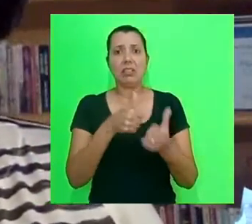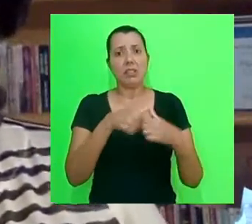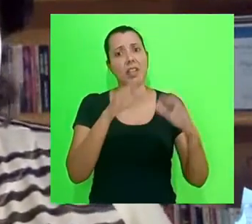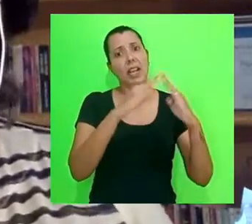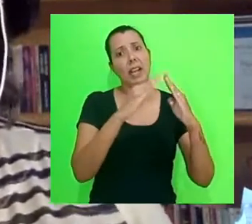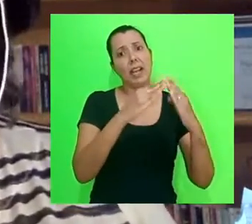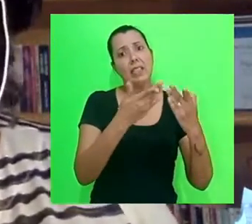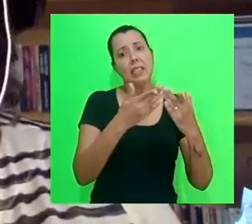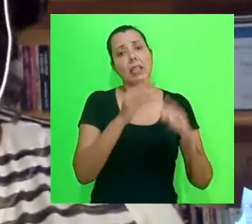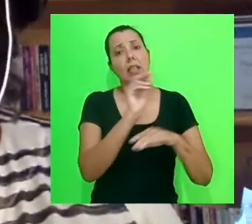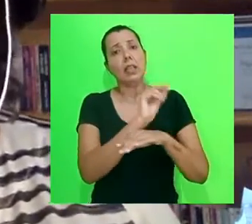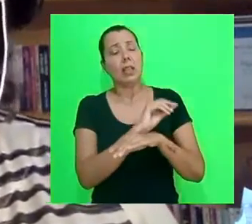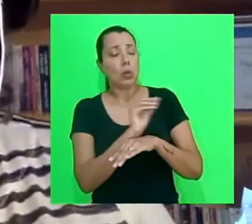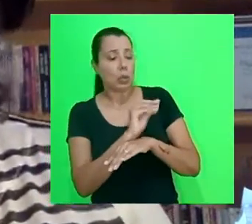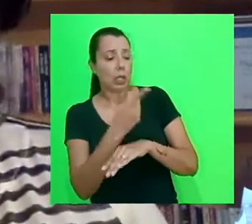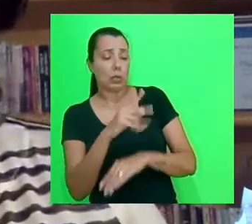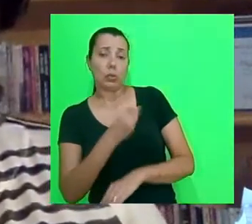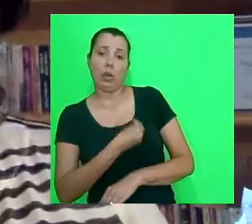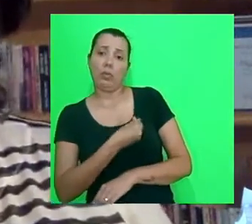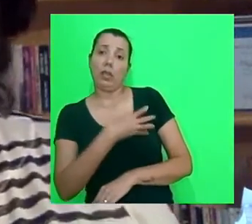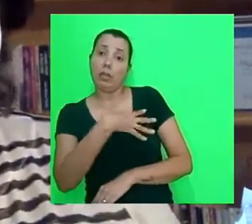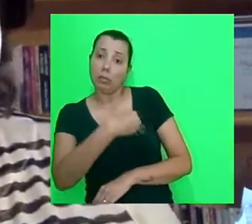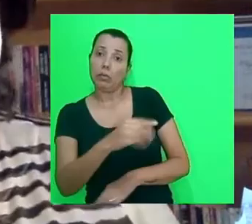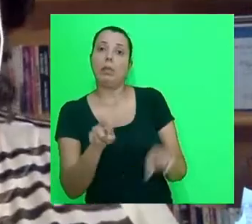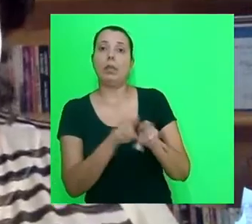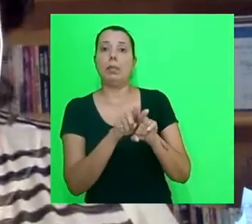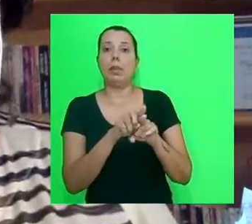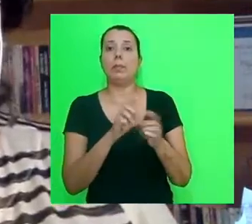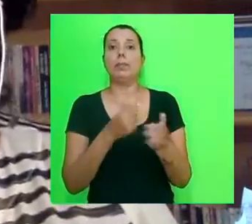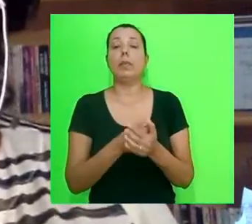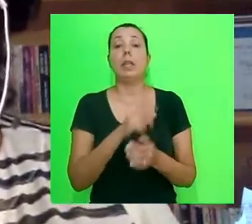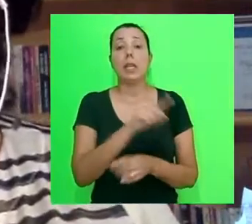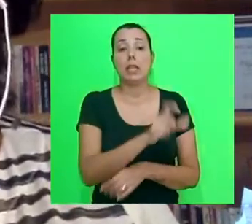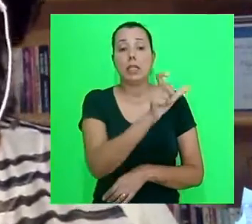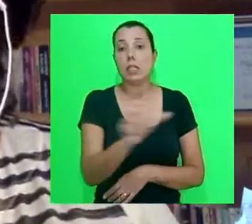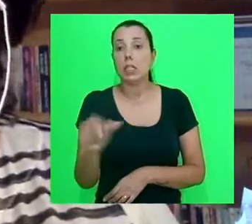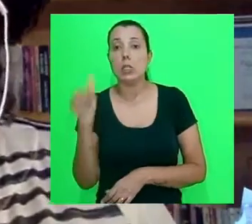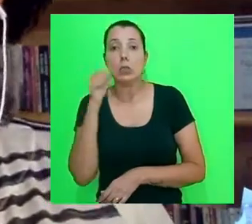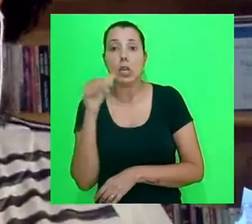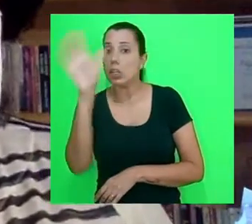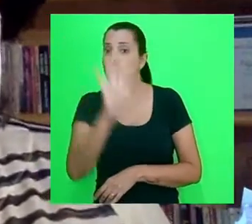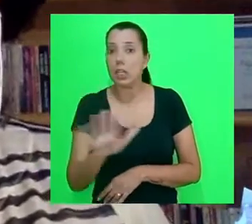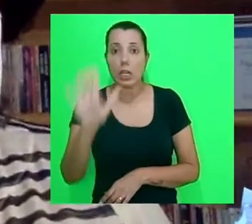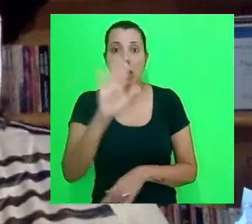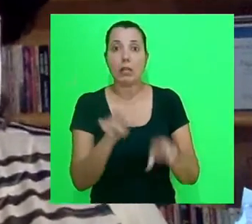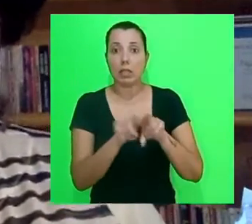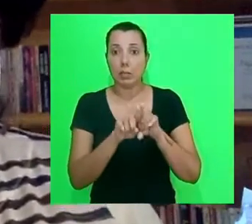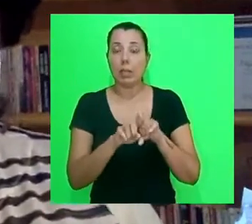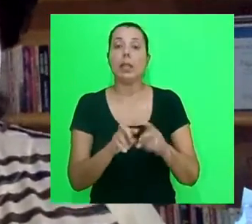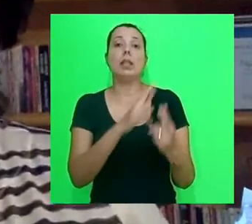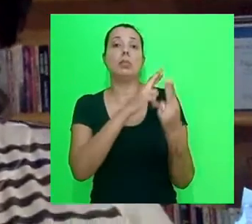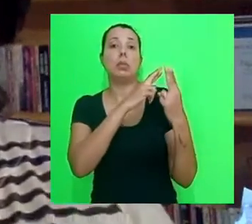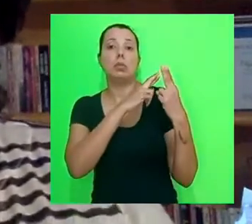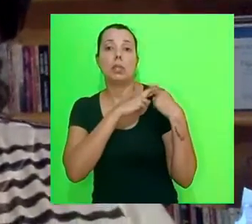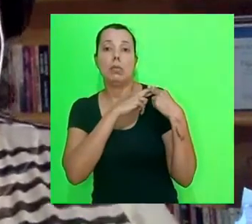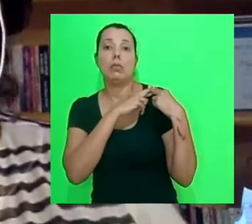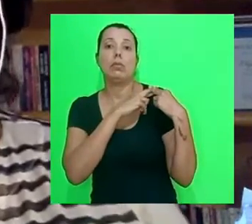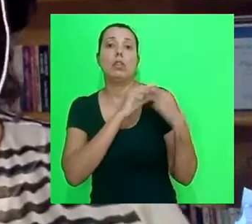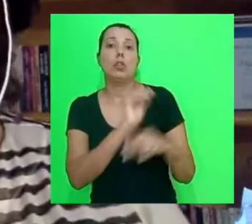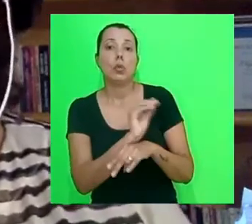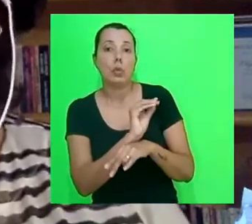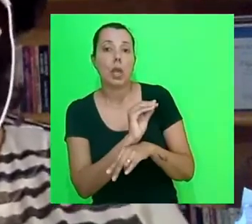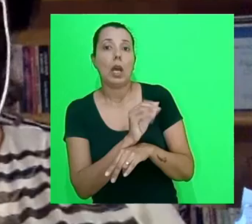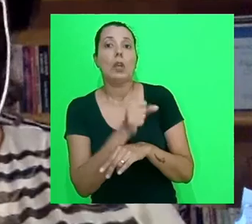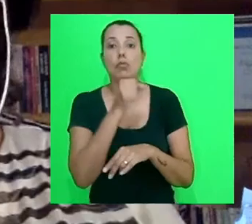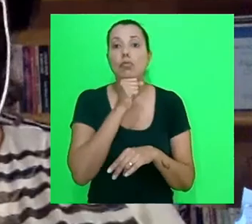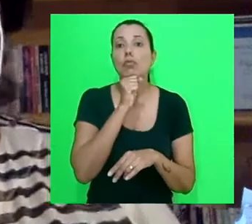a tarefa pelo cuidado dos mais idosos, né, são sempre nós, né, somos sempre nós mulheres, são sempre as mulheres. Então, também é